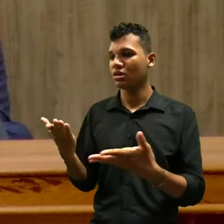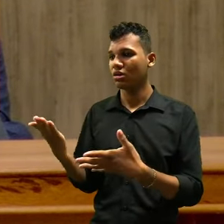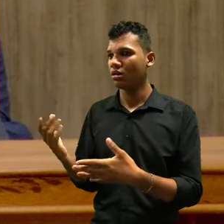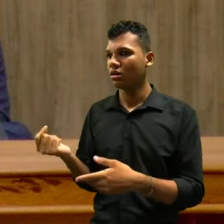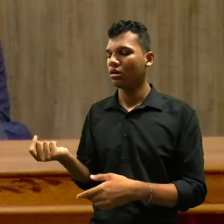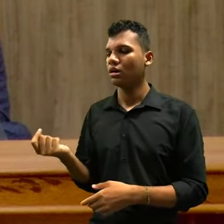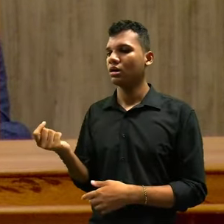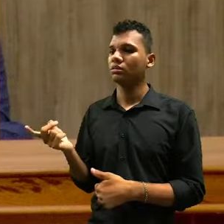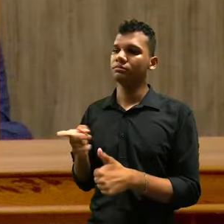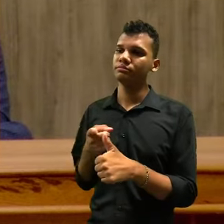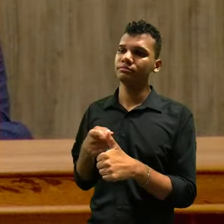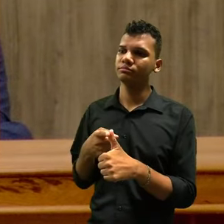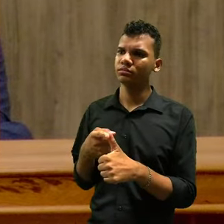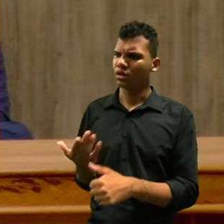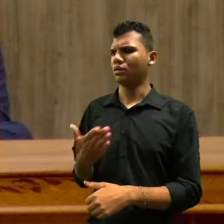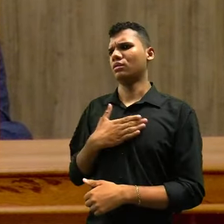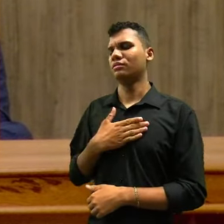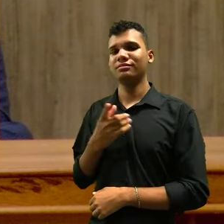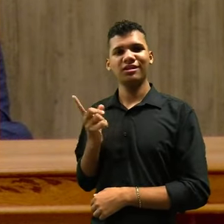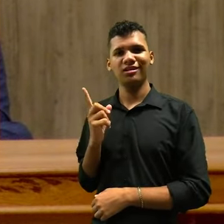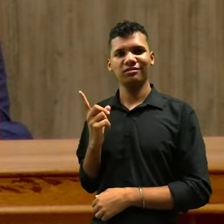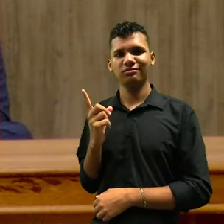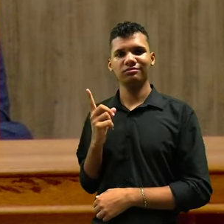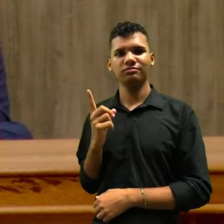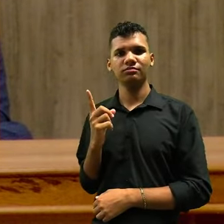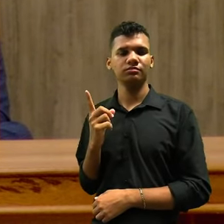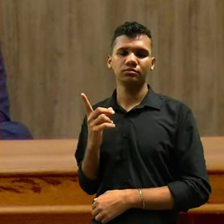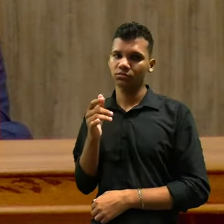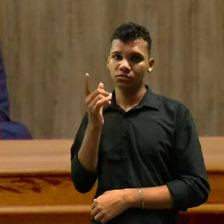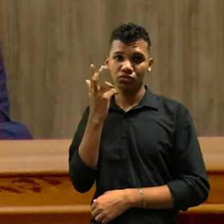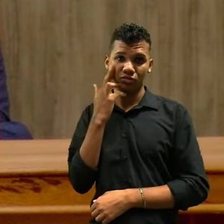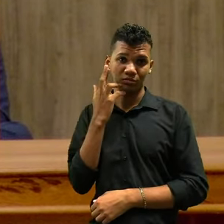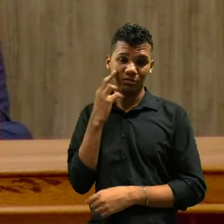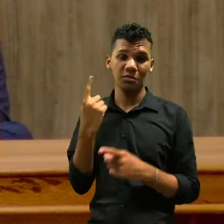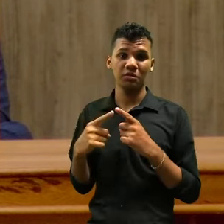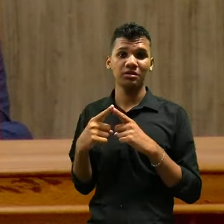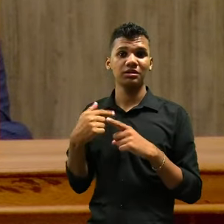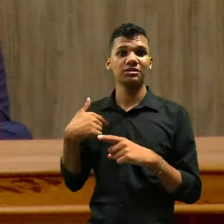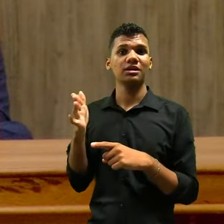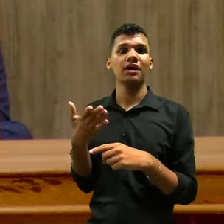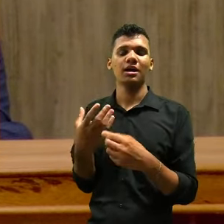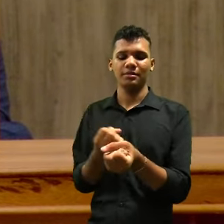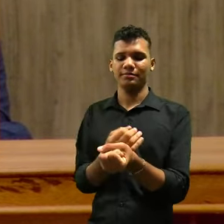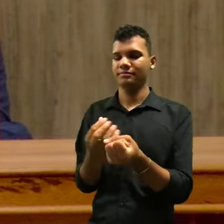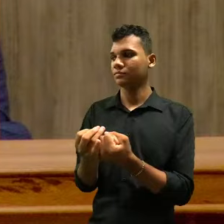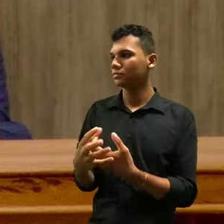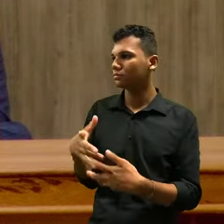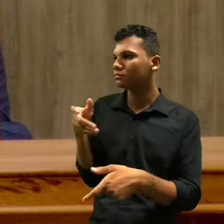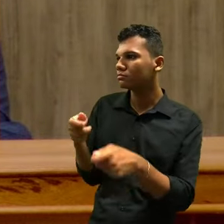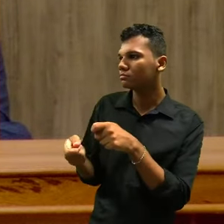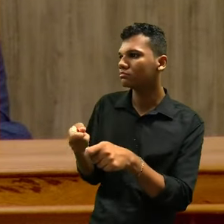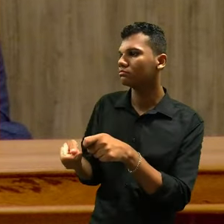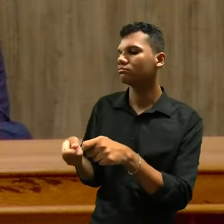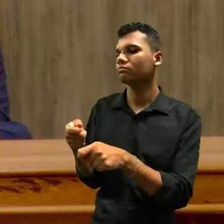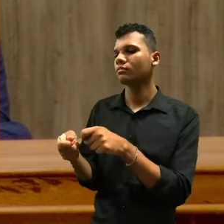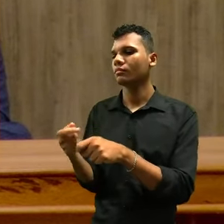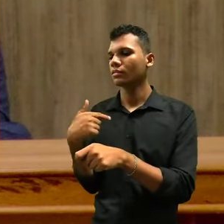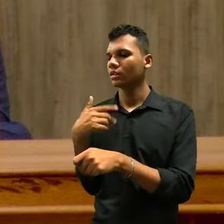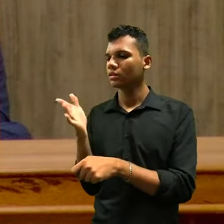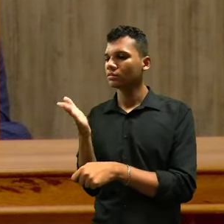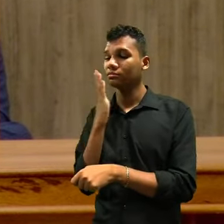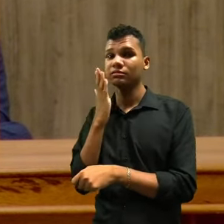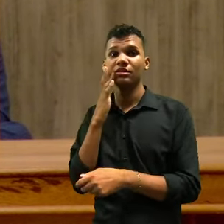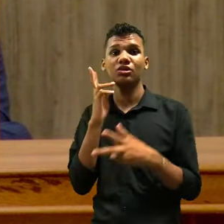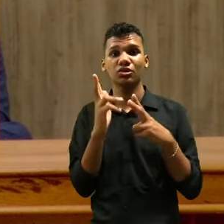assusta porque ela já tem emoção trabalhada sólida assim é o